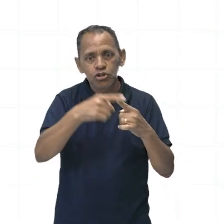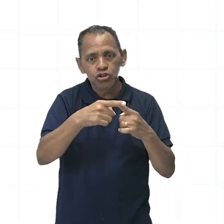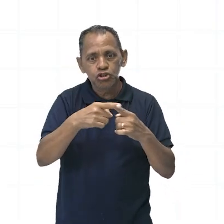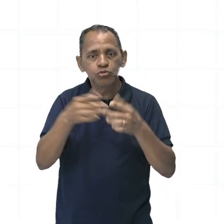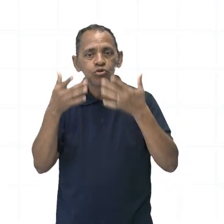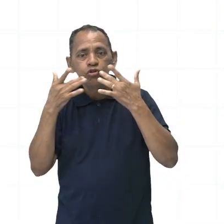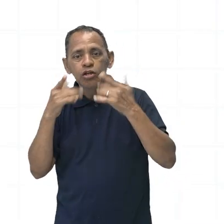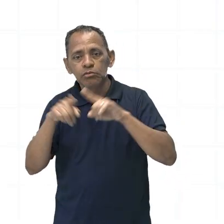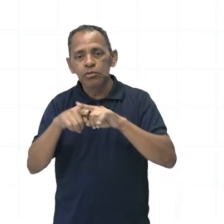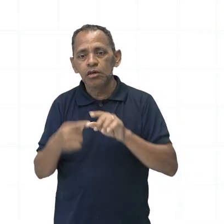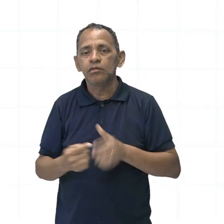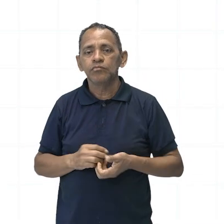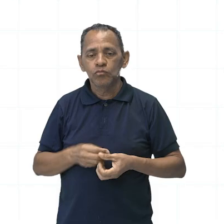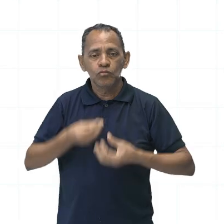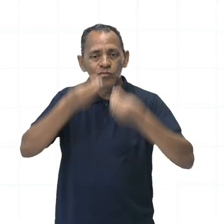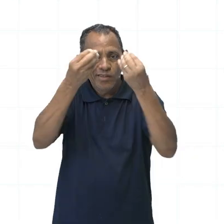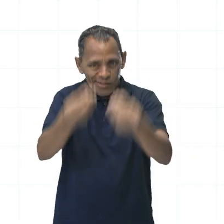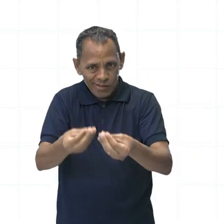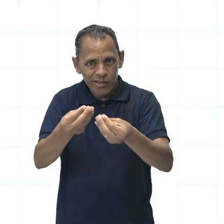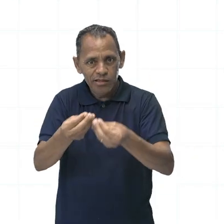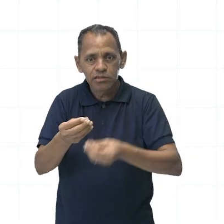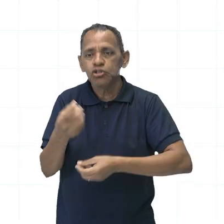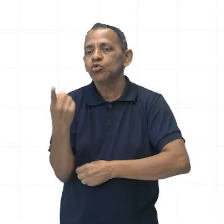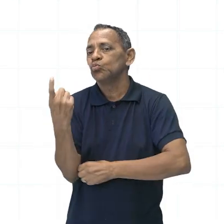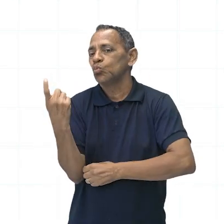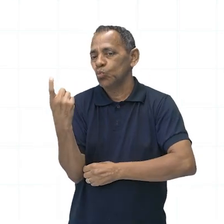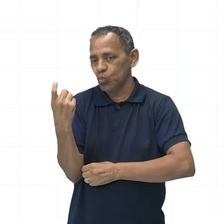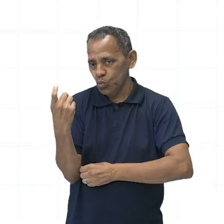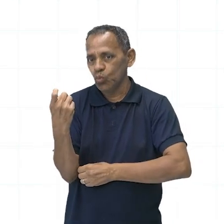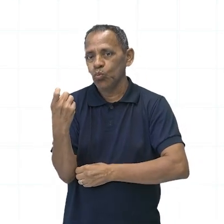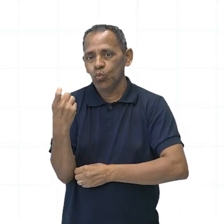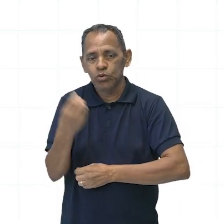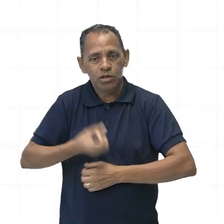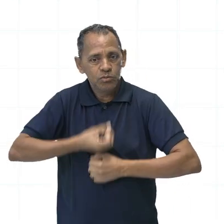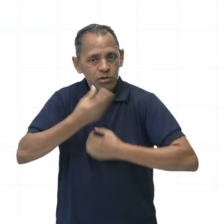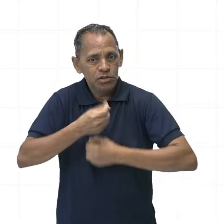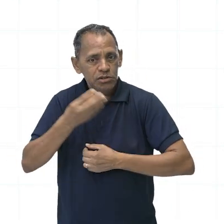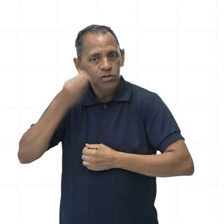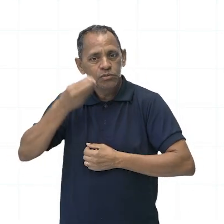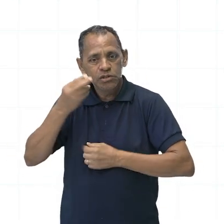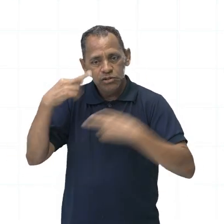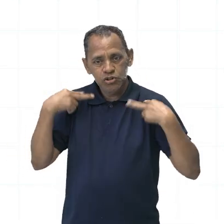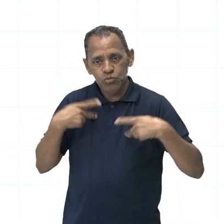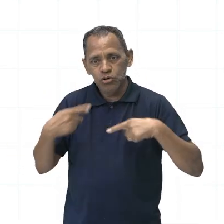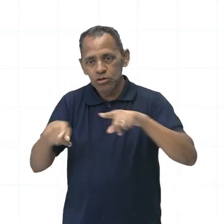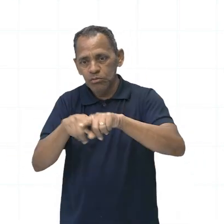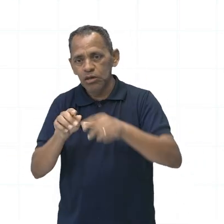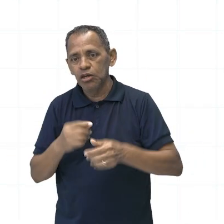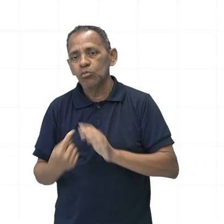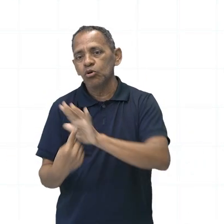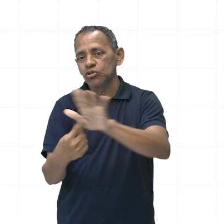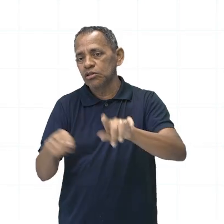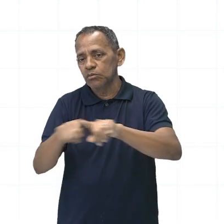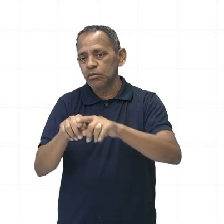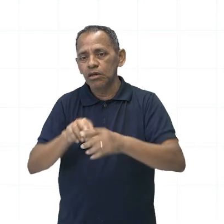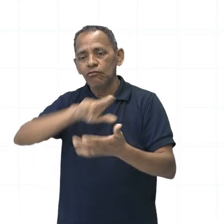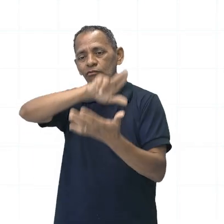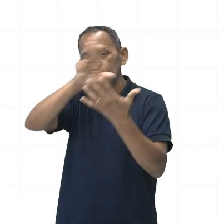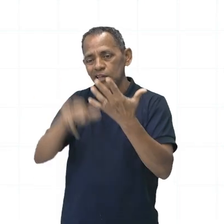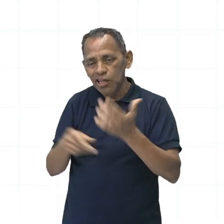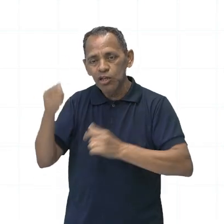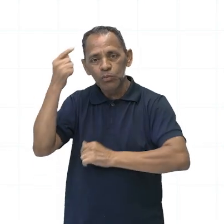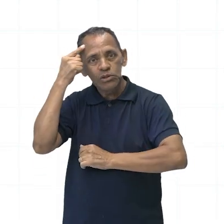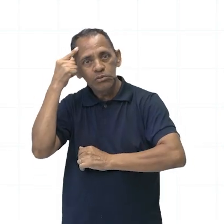de teatro oferece uma maneira única de explorar e expressar a experiência humana, refletindo a diversidade